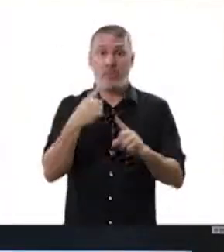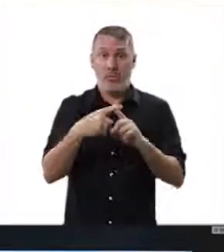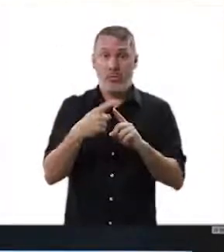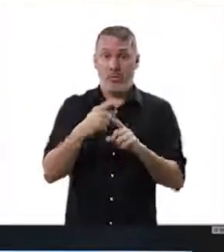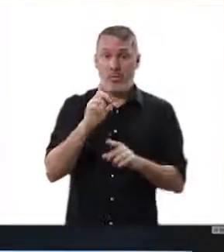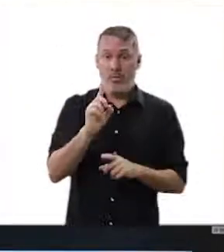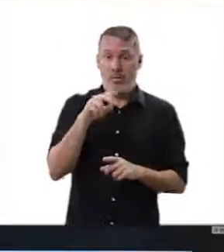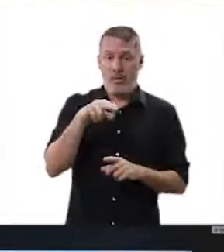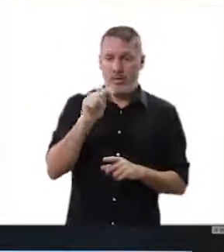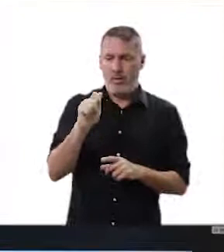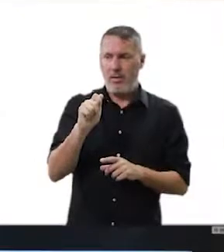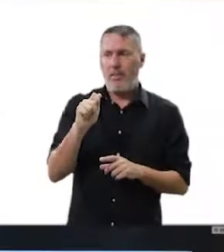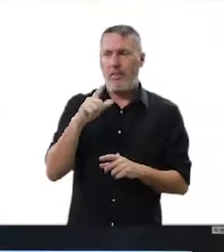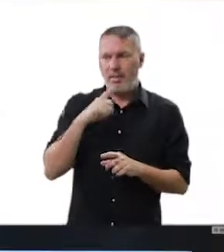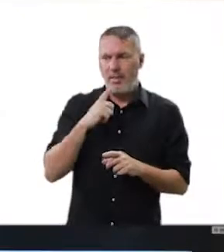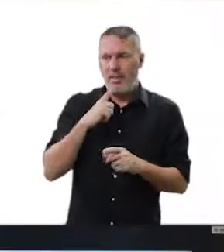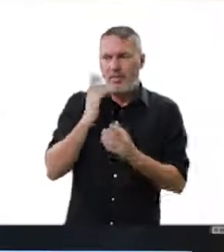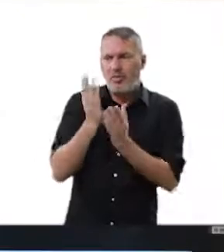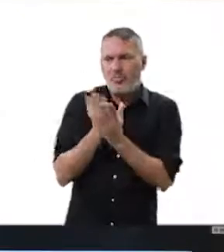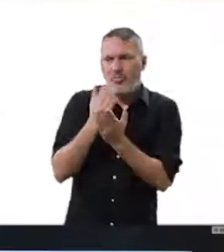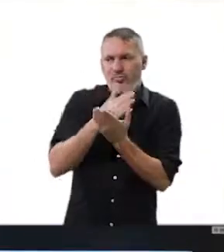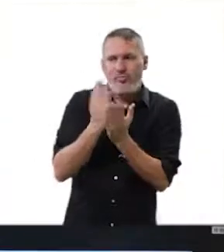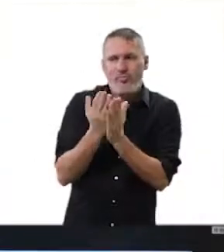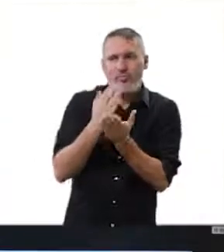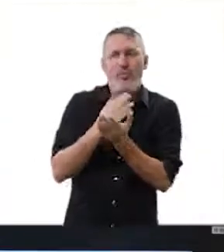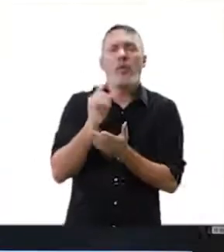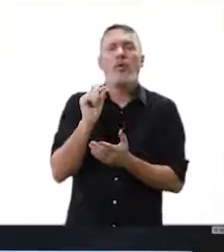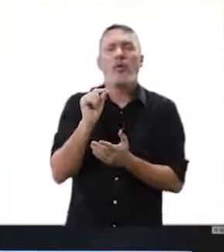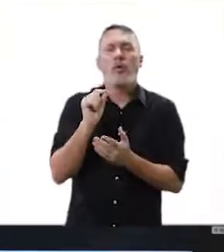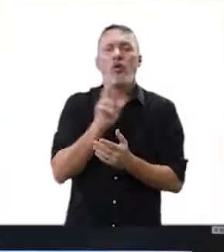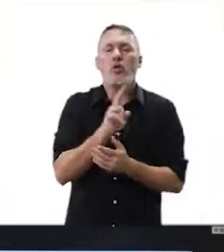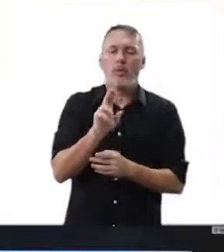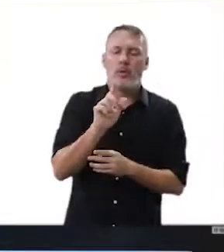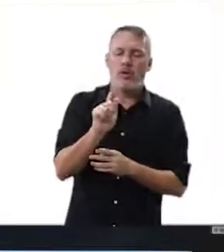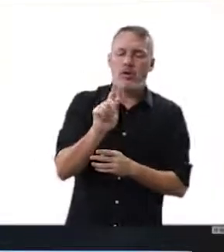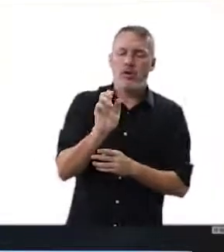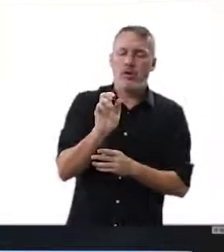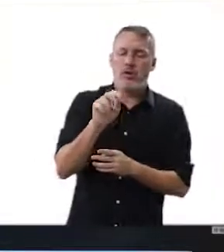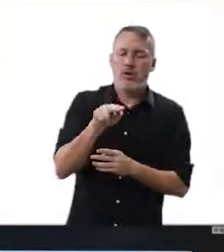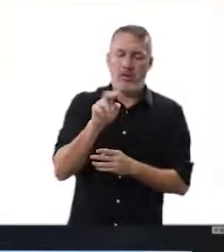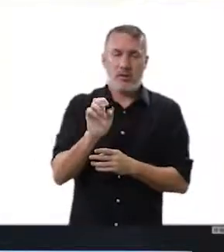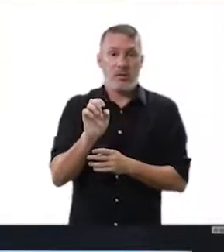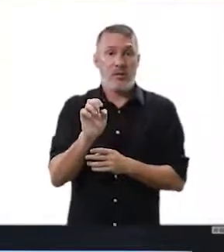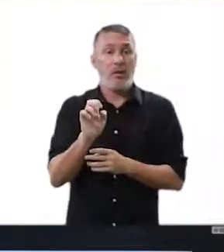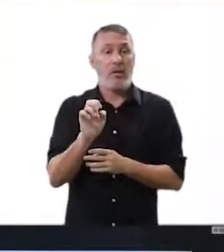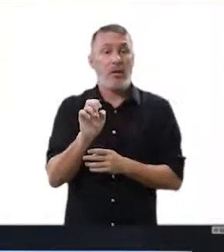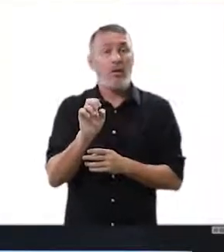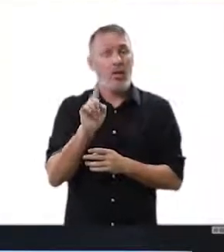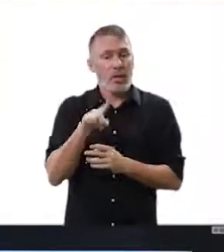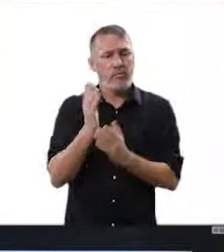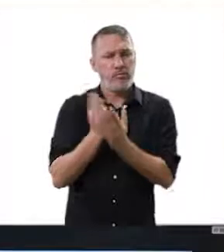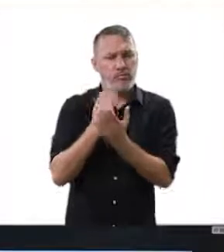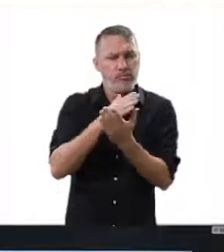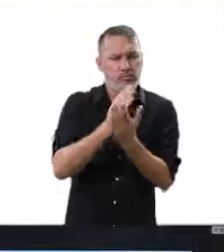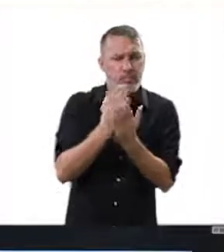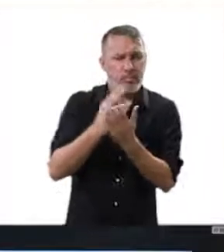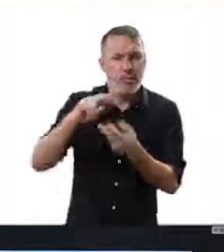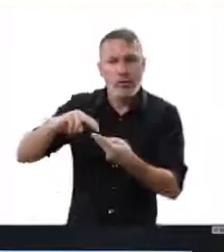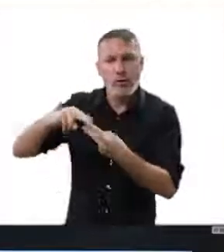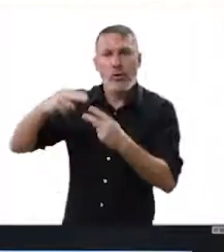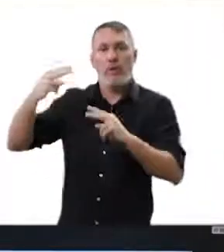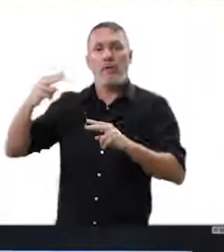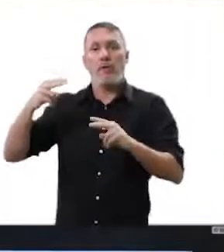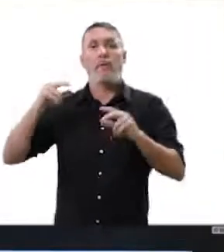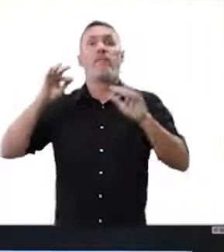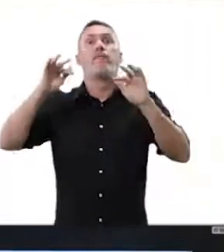bom funcionamento, eu preciso que essa proteína seja formada corretamente. E quem comanda toda essa síntese proteica? É o